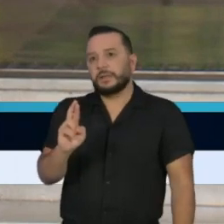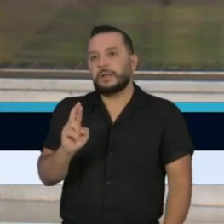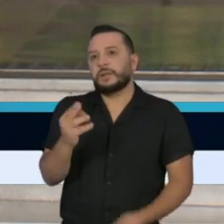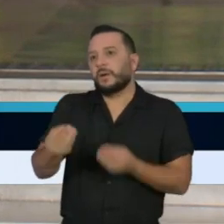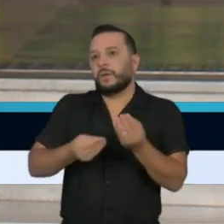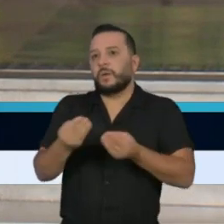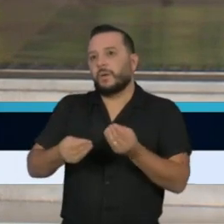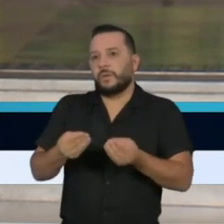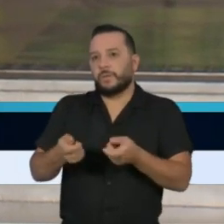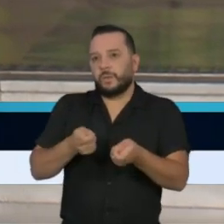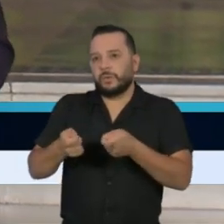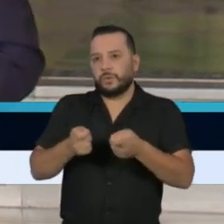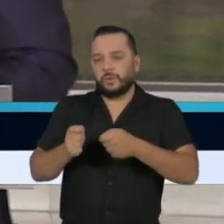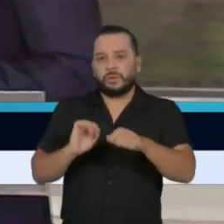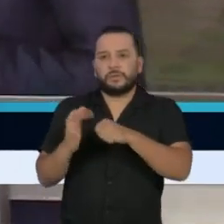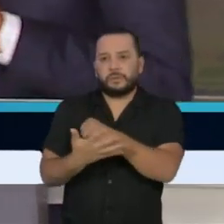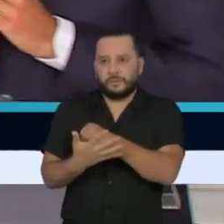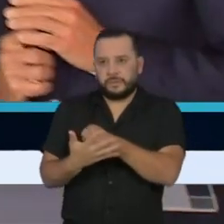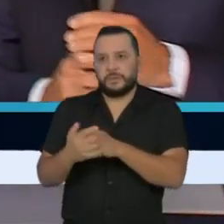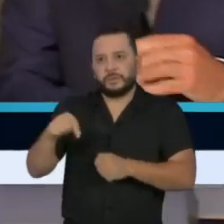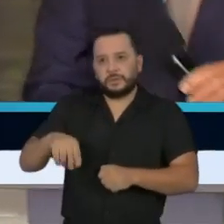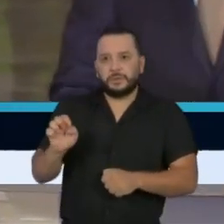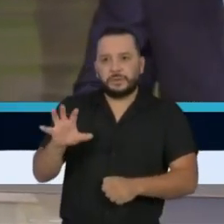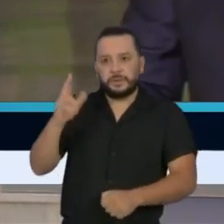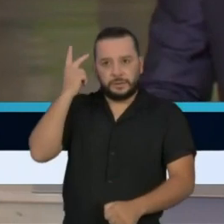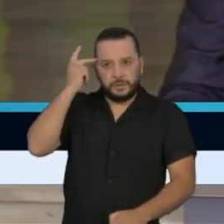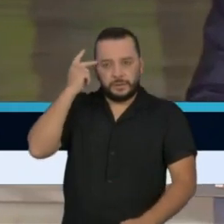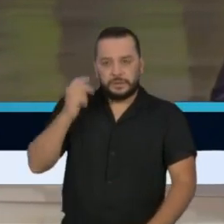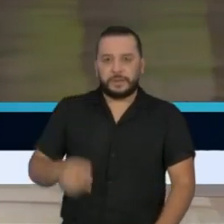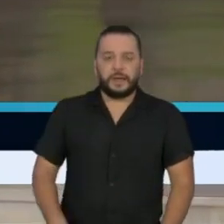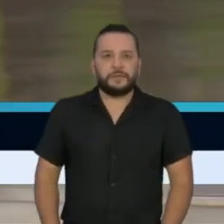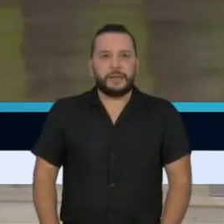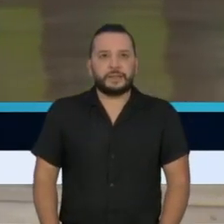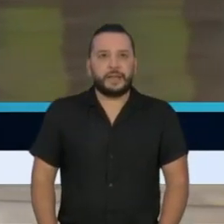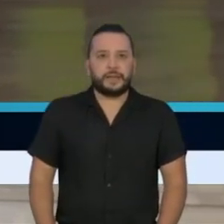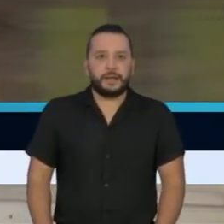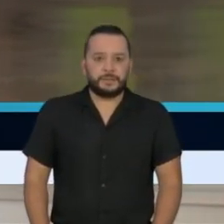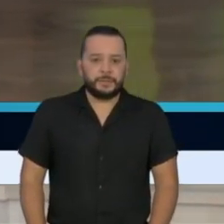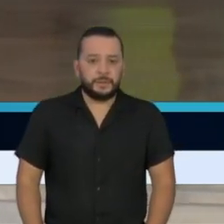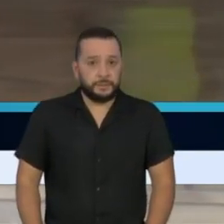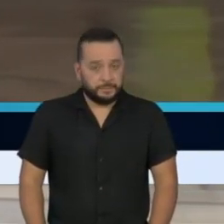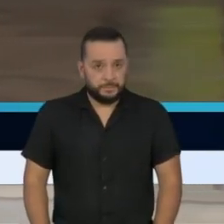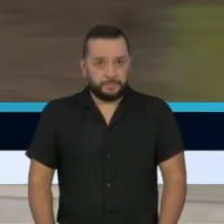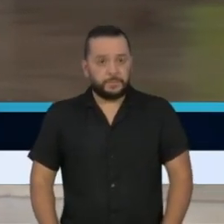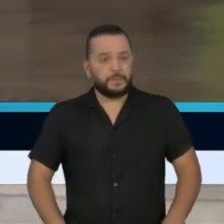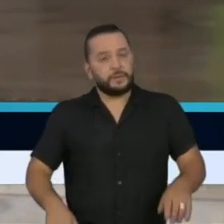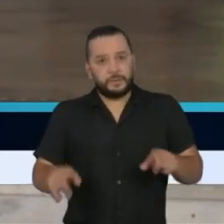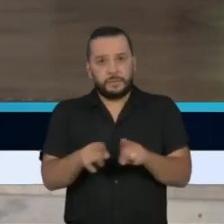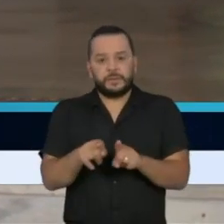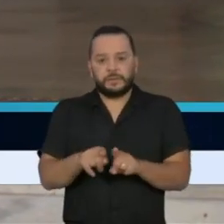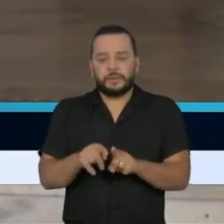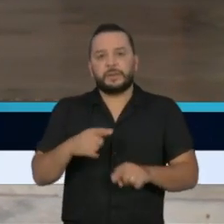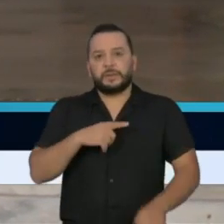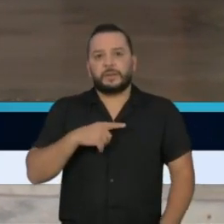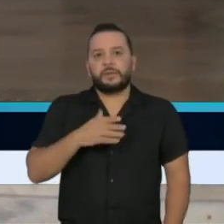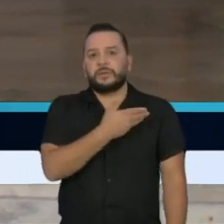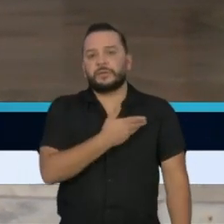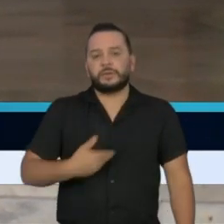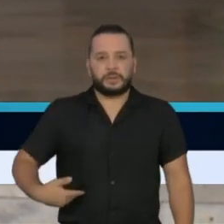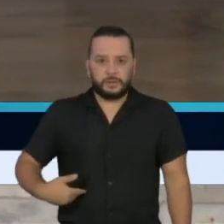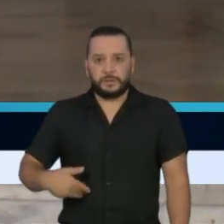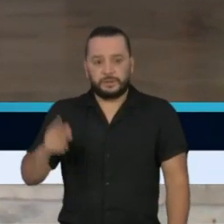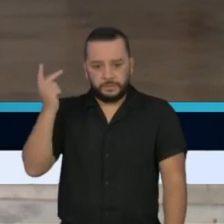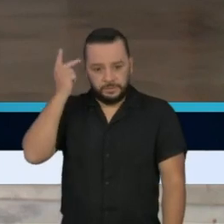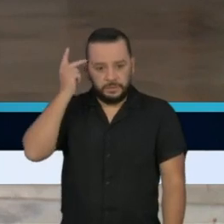contingenciamento aqui no Estado de São Paulo. Rodrigo. Felipe, a atitude legal que o governo de São Paulo pode tomar, que é o